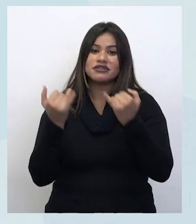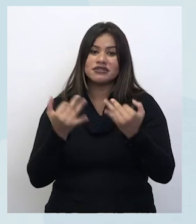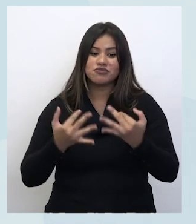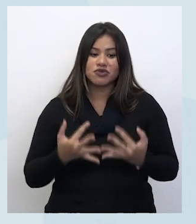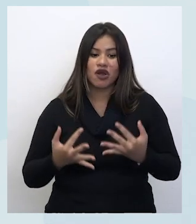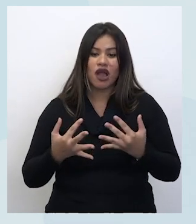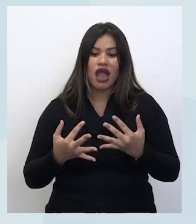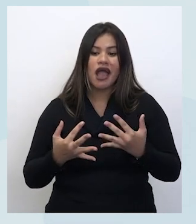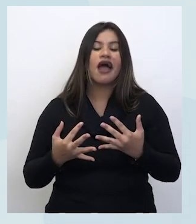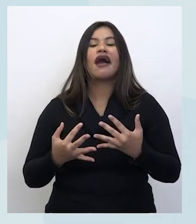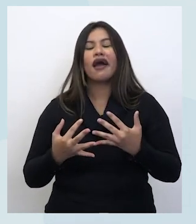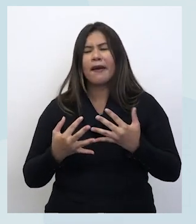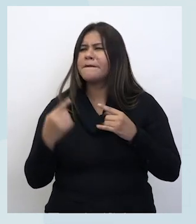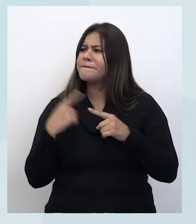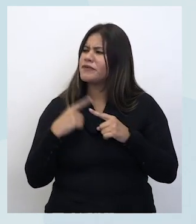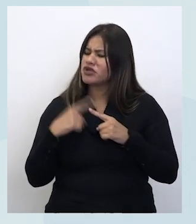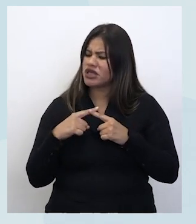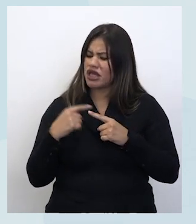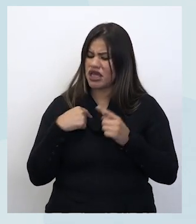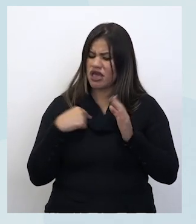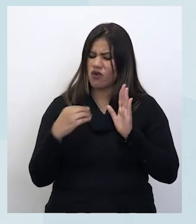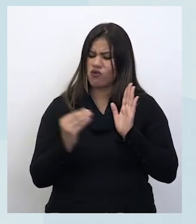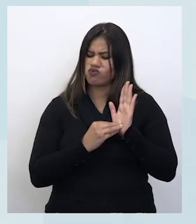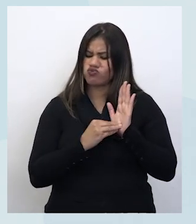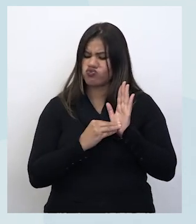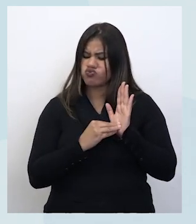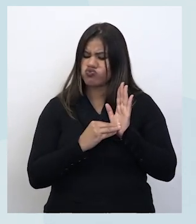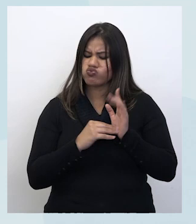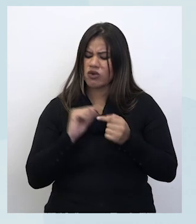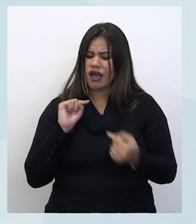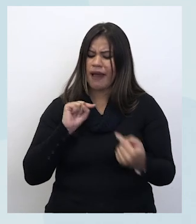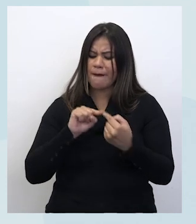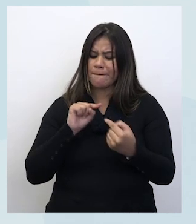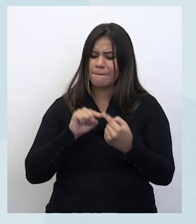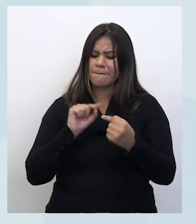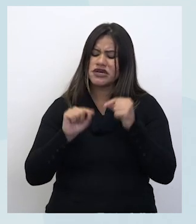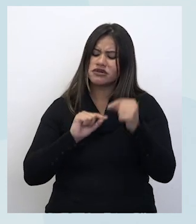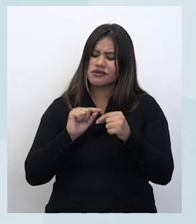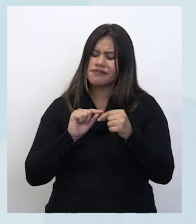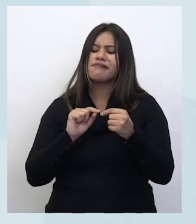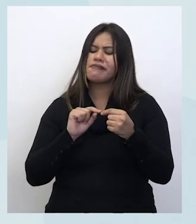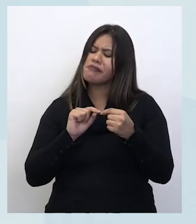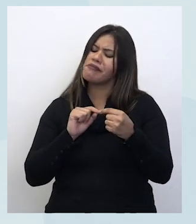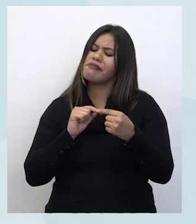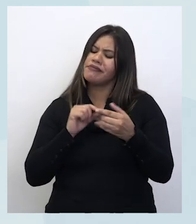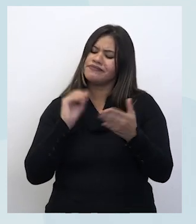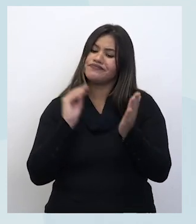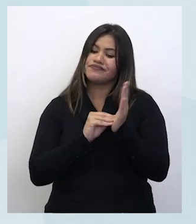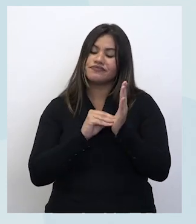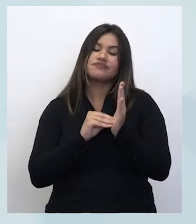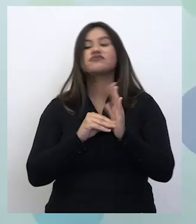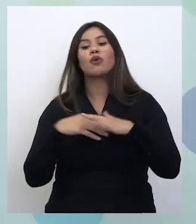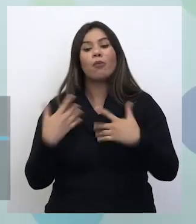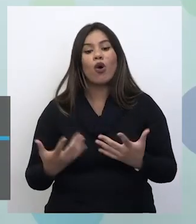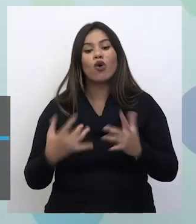eu me coloquei naquele degrau. Por que eu estou me reconhecendo neste degrau? Então, agora que a gente já conhece do que é formada